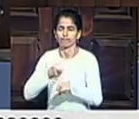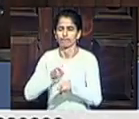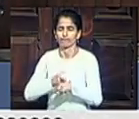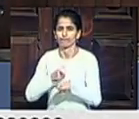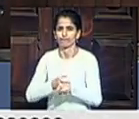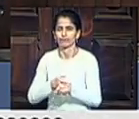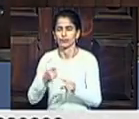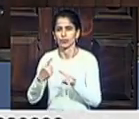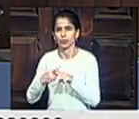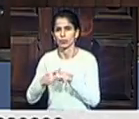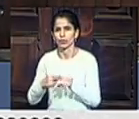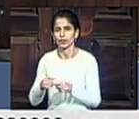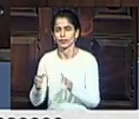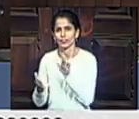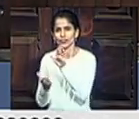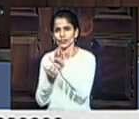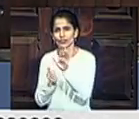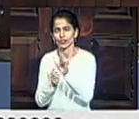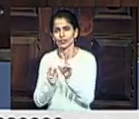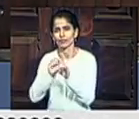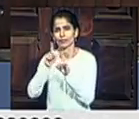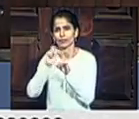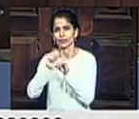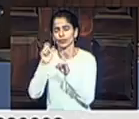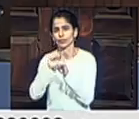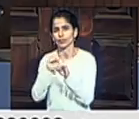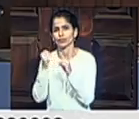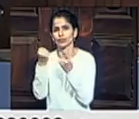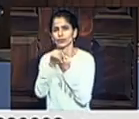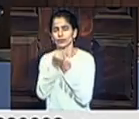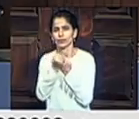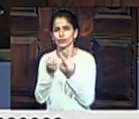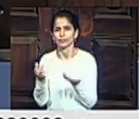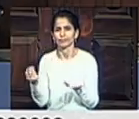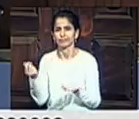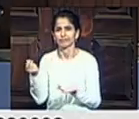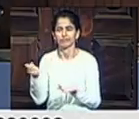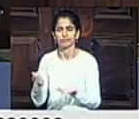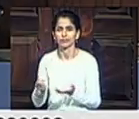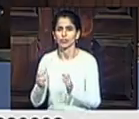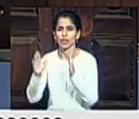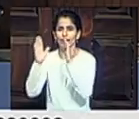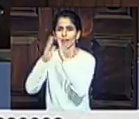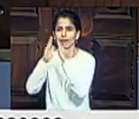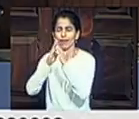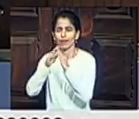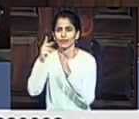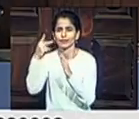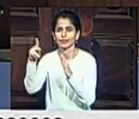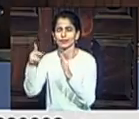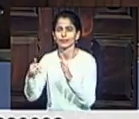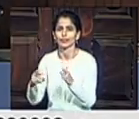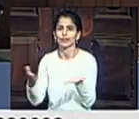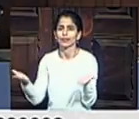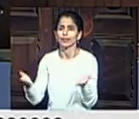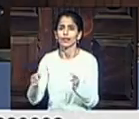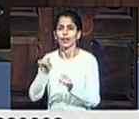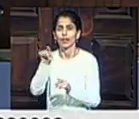um aluguel social, um valor que é para habitação. Onde é que essas pessoas vão